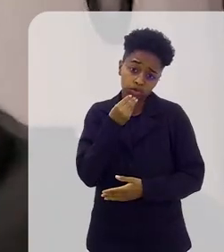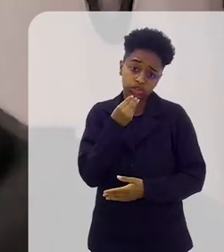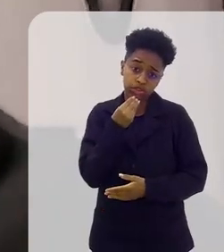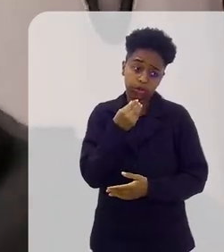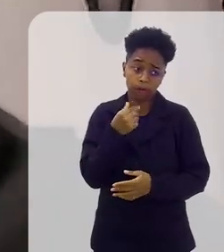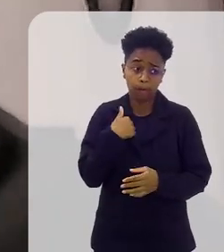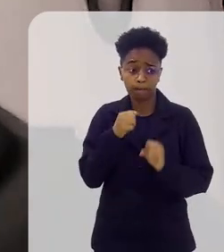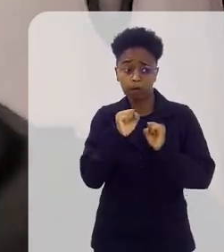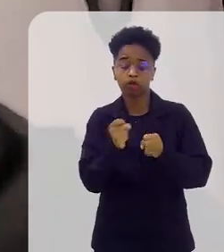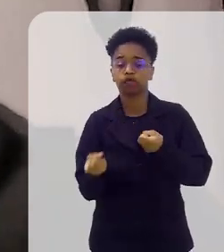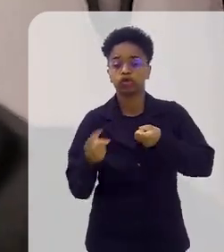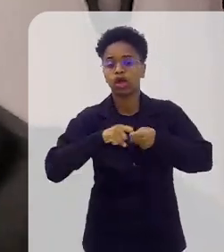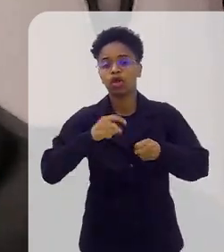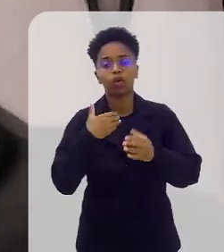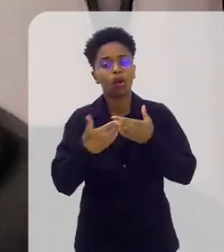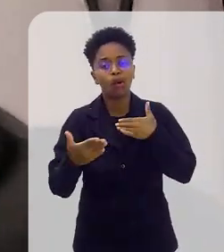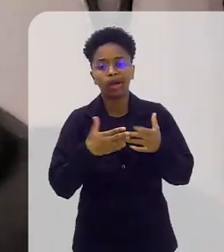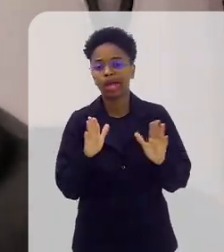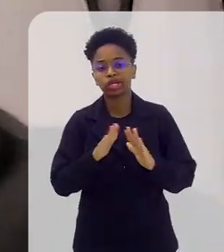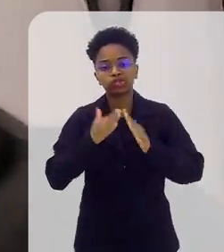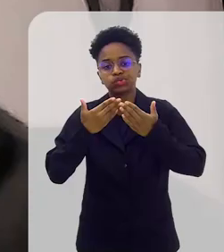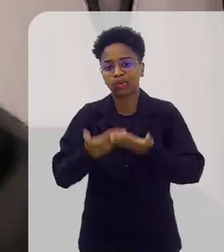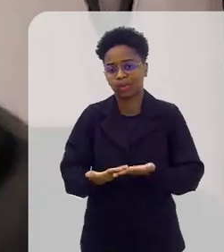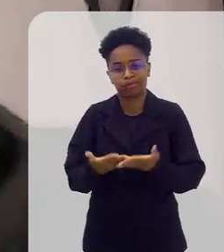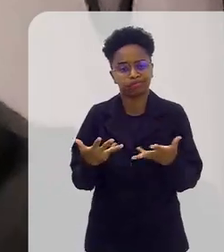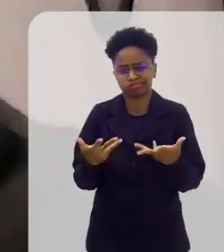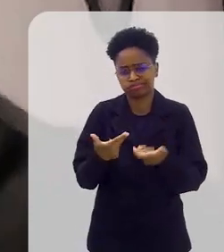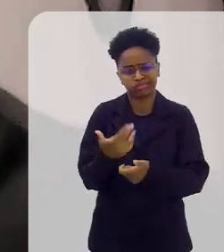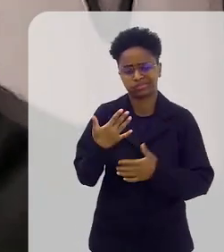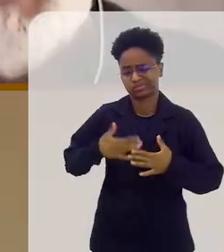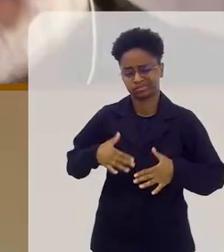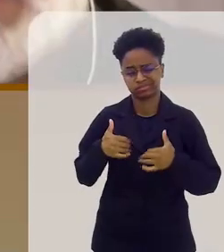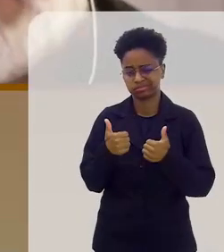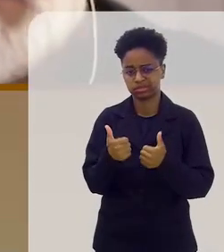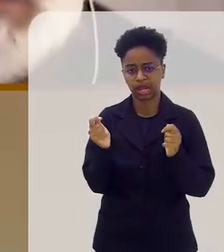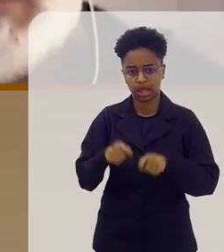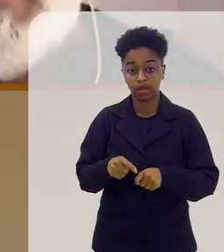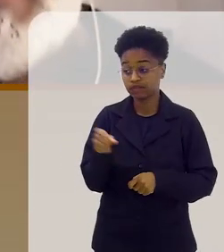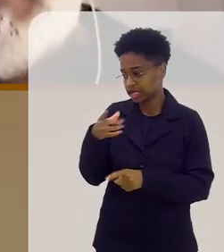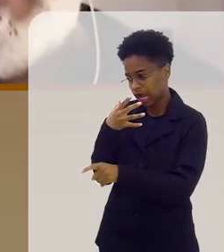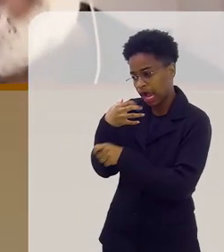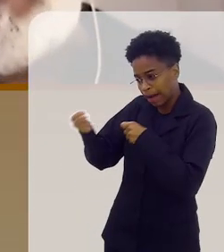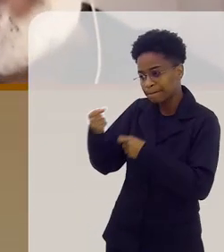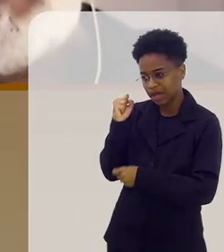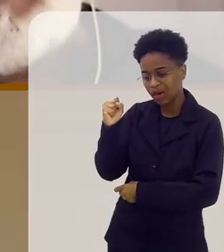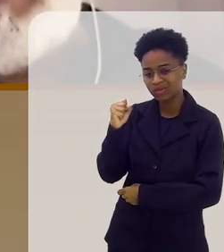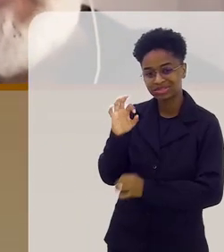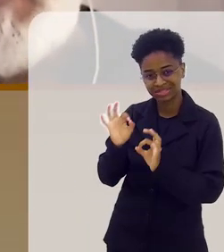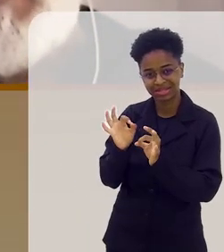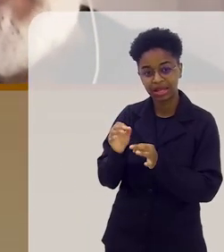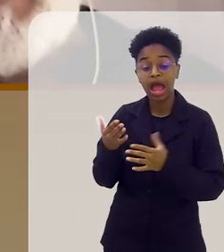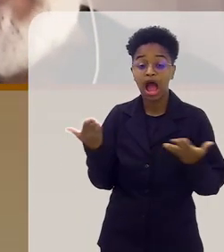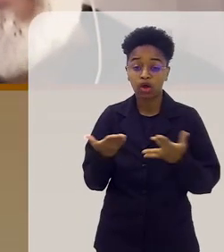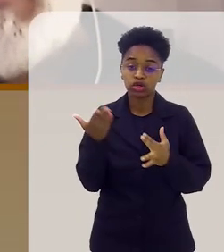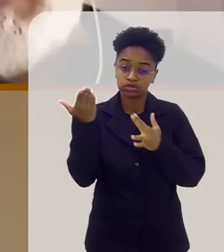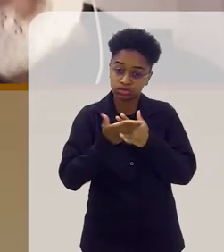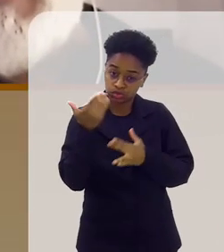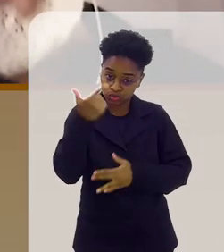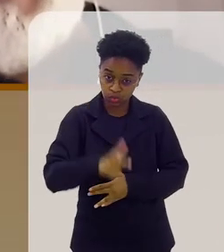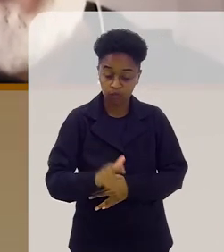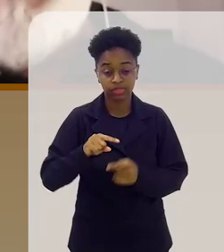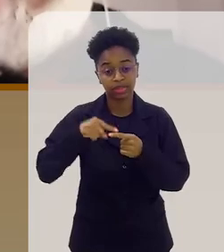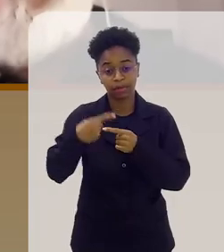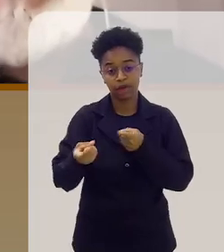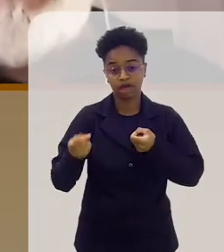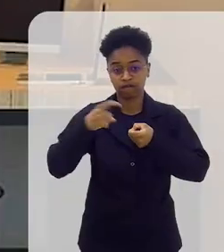Eu posso retornar a qualquer escola que eu passei com a maior tranquilidade. Você é um grande campeão, né? E nós